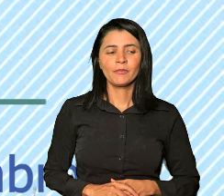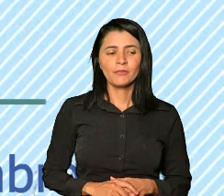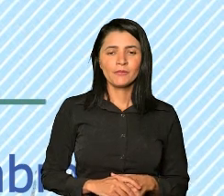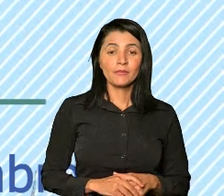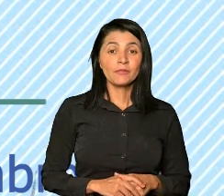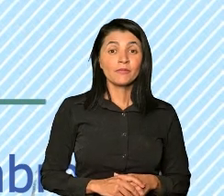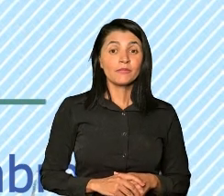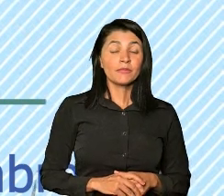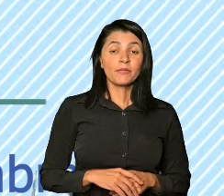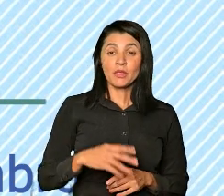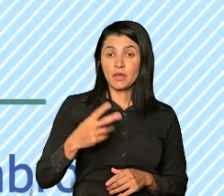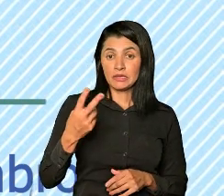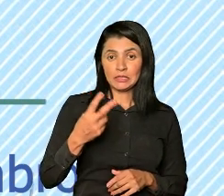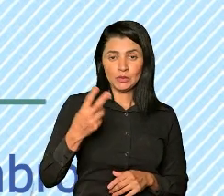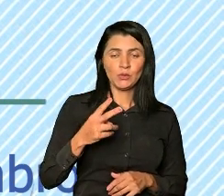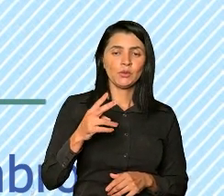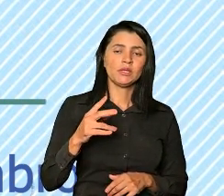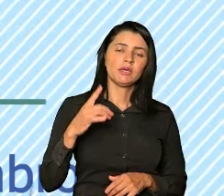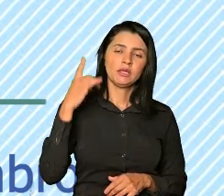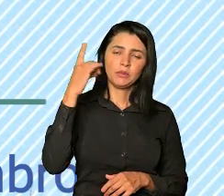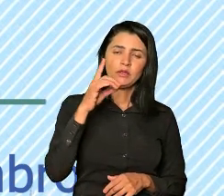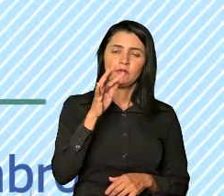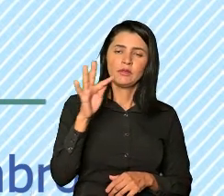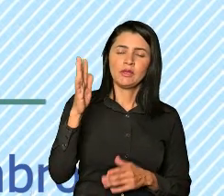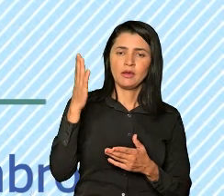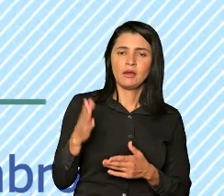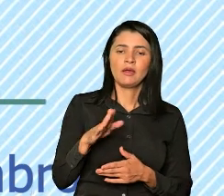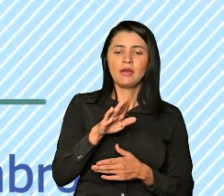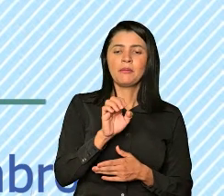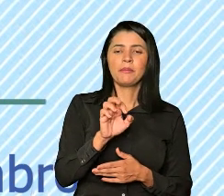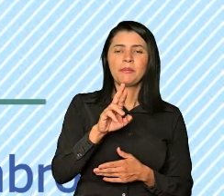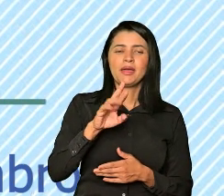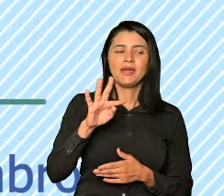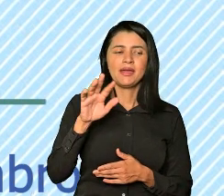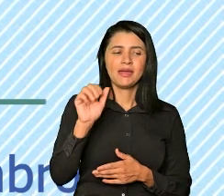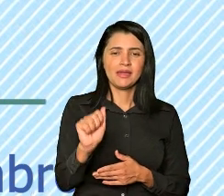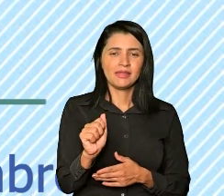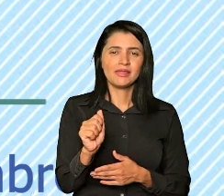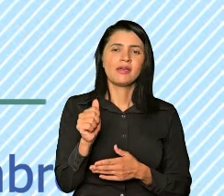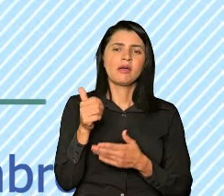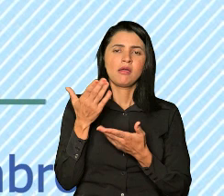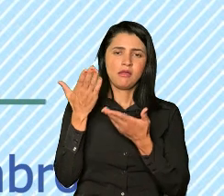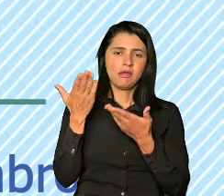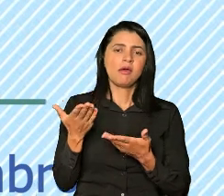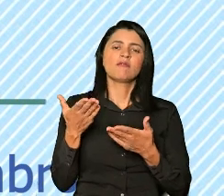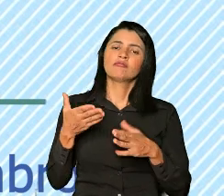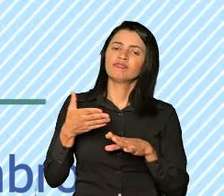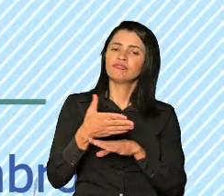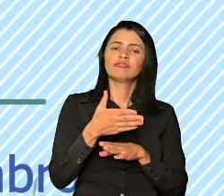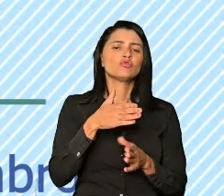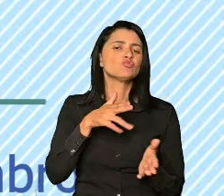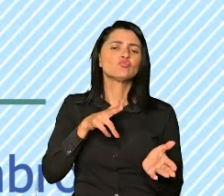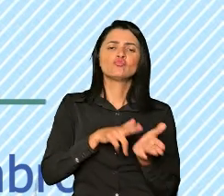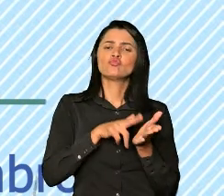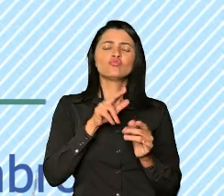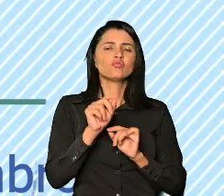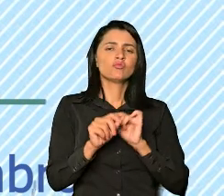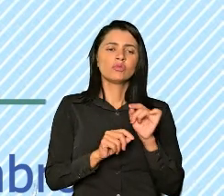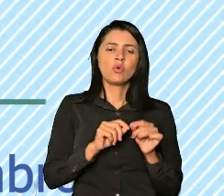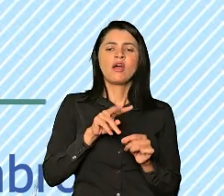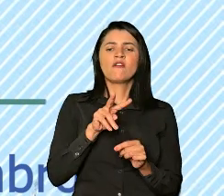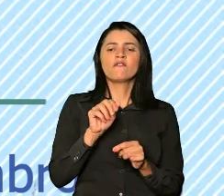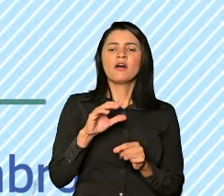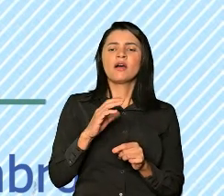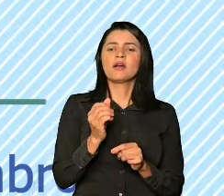A nossa segunda deputada federal é Berta Lutz. A Berta Lutz, ela vai assumir com a vacância